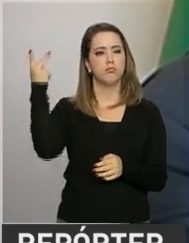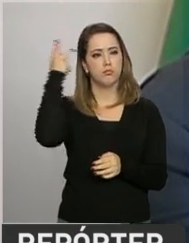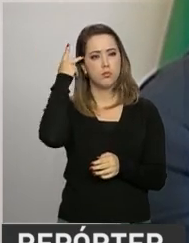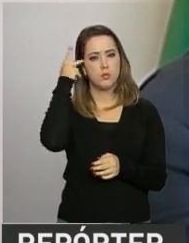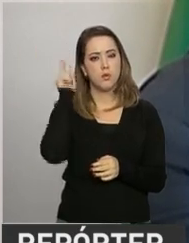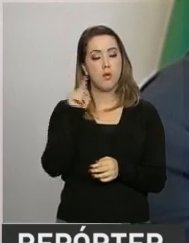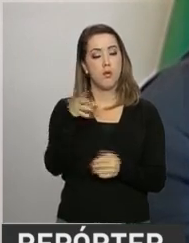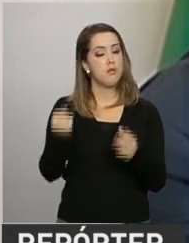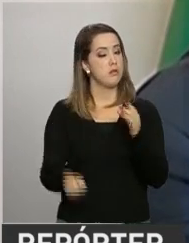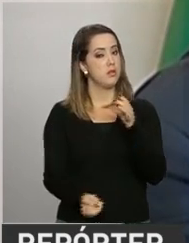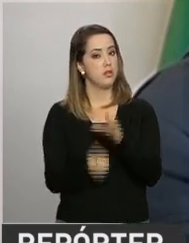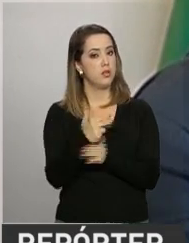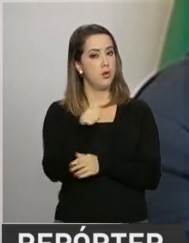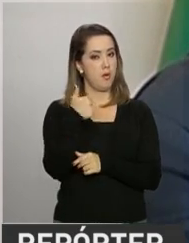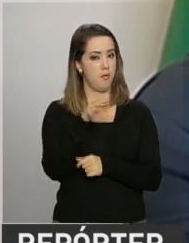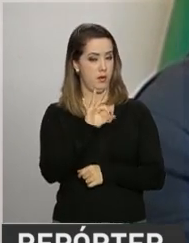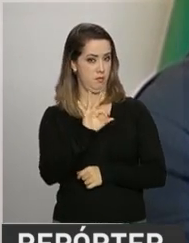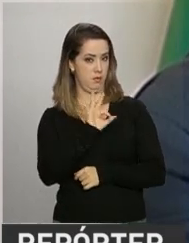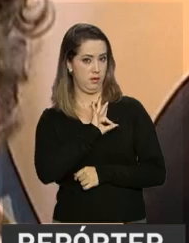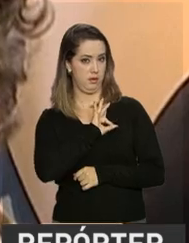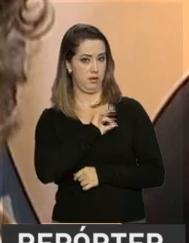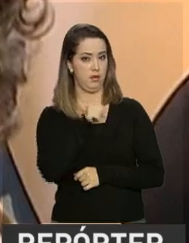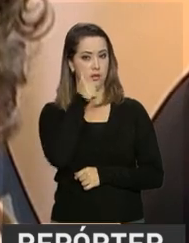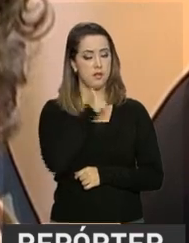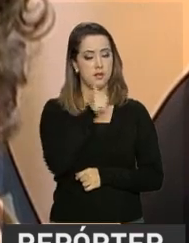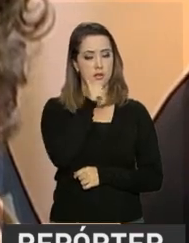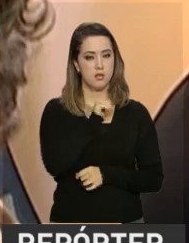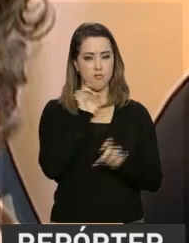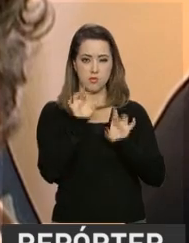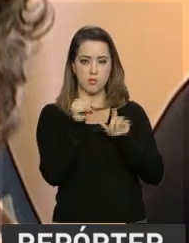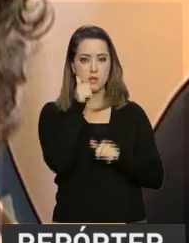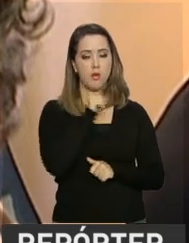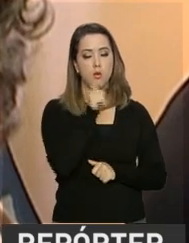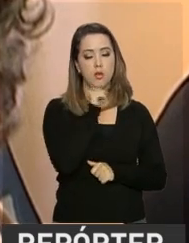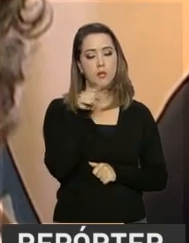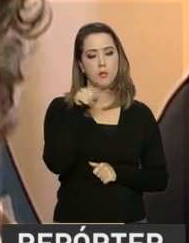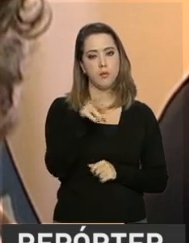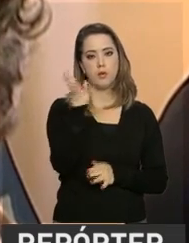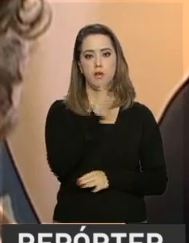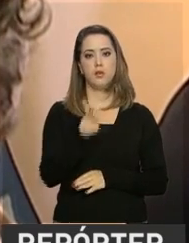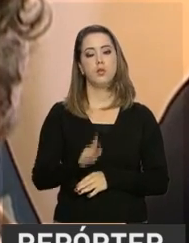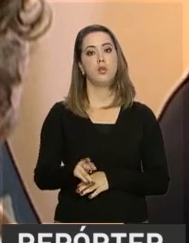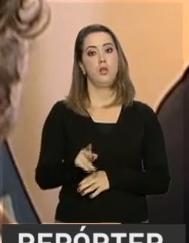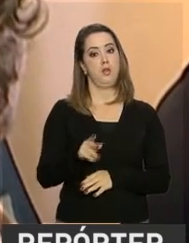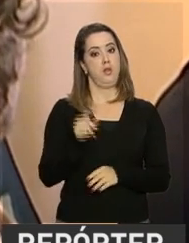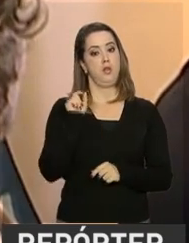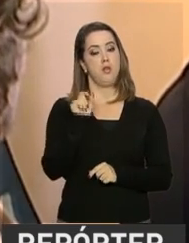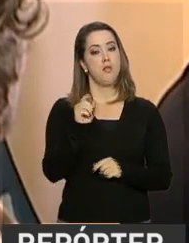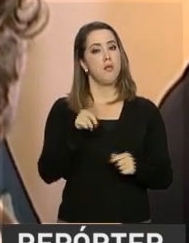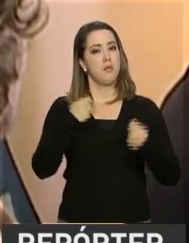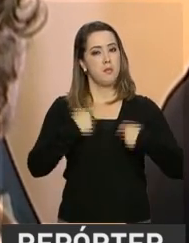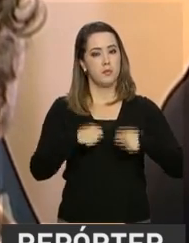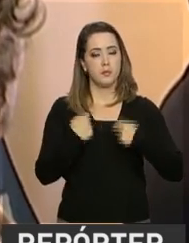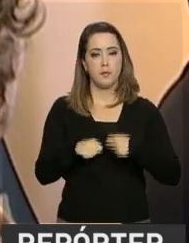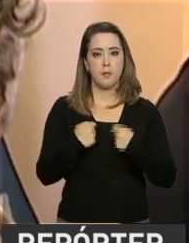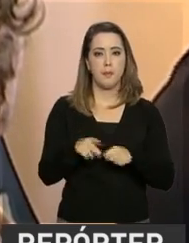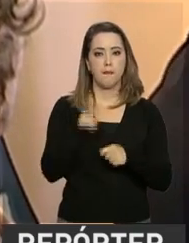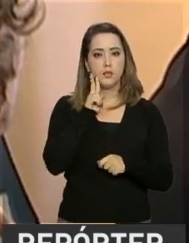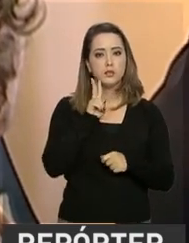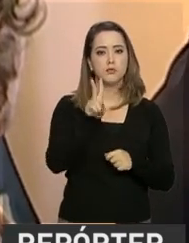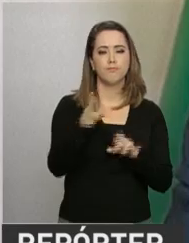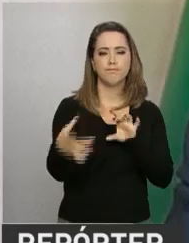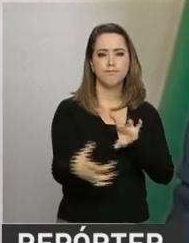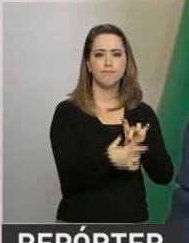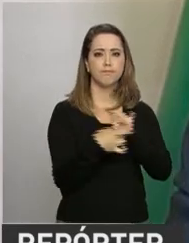Paulo criou a primeira delegacia da mulher do país e afirmou que o Combate à violência contra a mulher deve ser uma ação